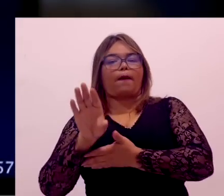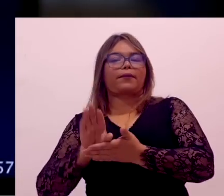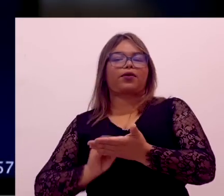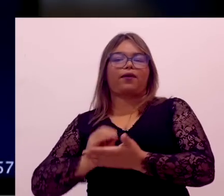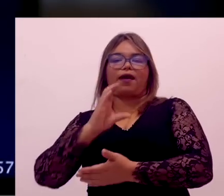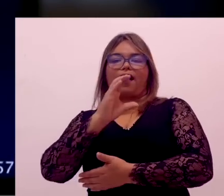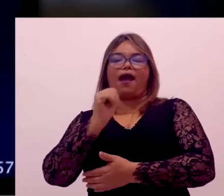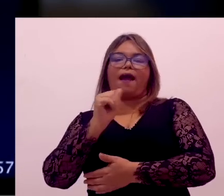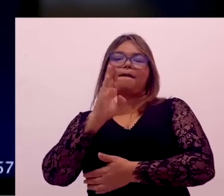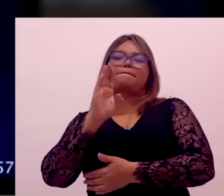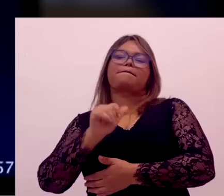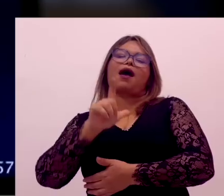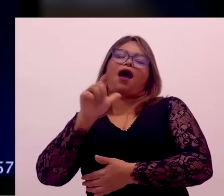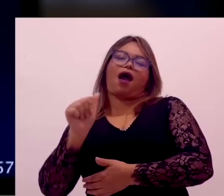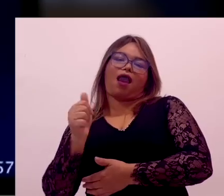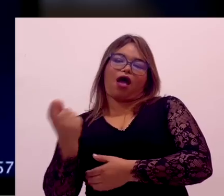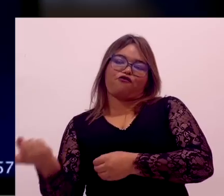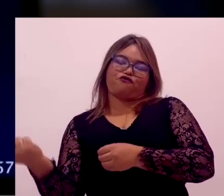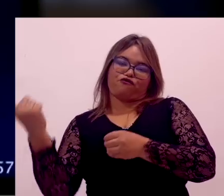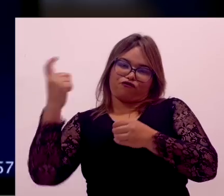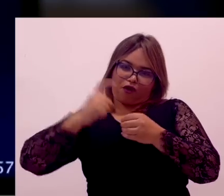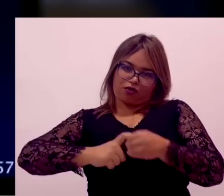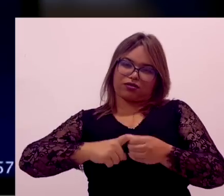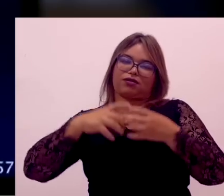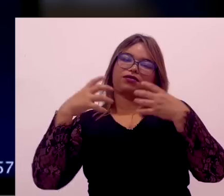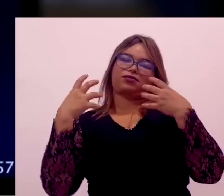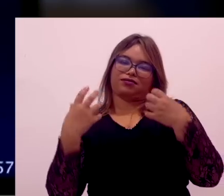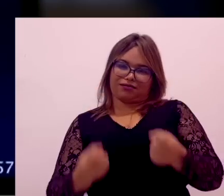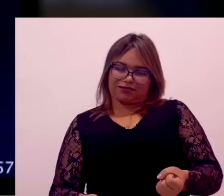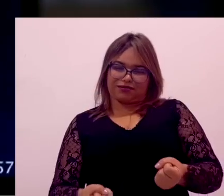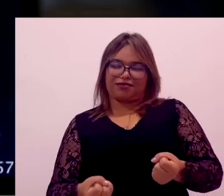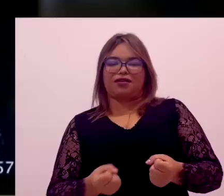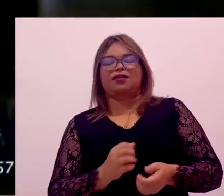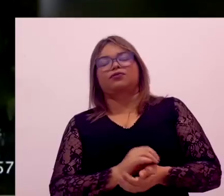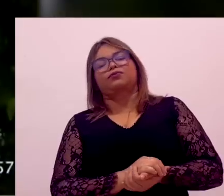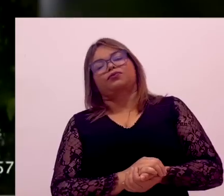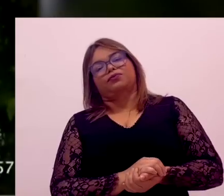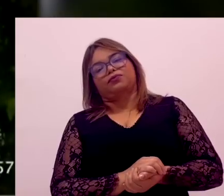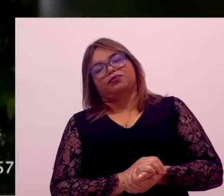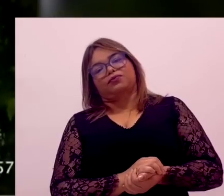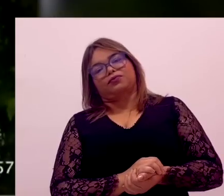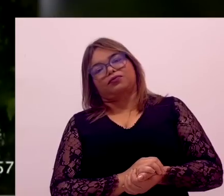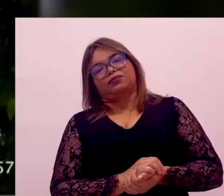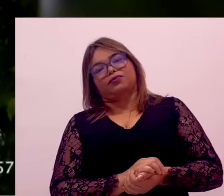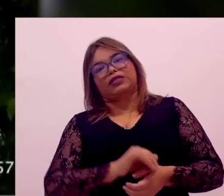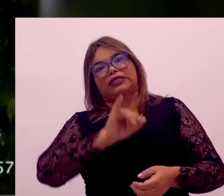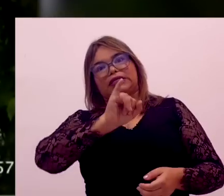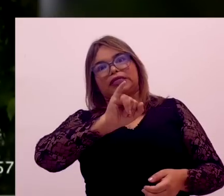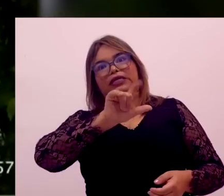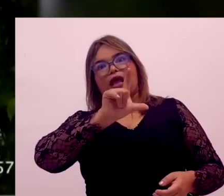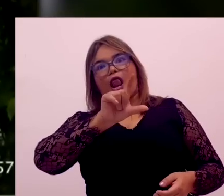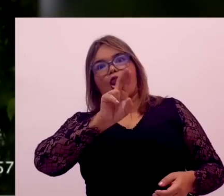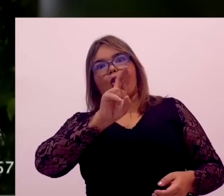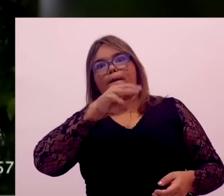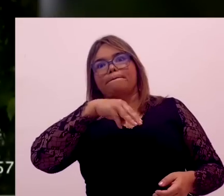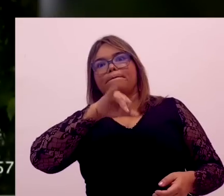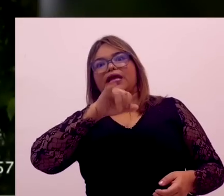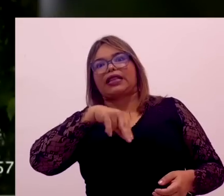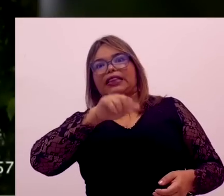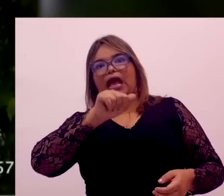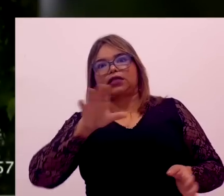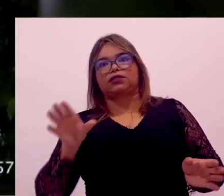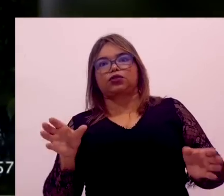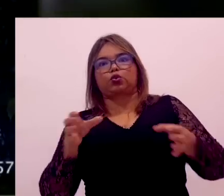nos sonhos religiosos dos Illuminati. Ou seja, os iluminados, os seguidores de Lúcifer.